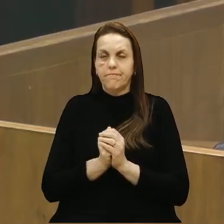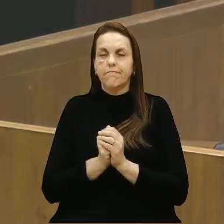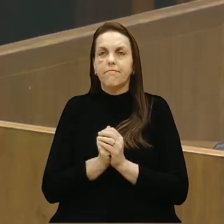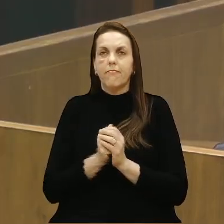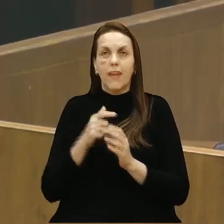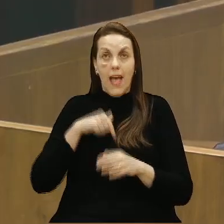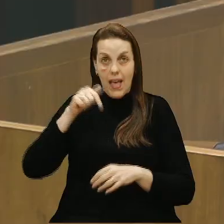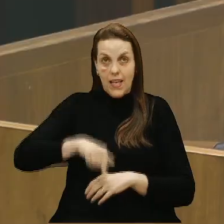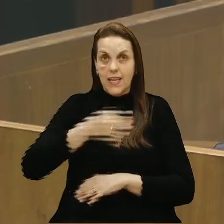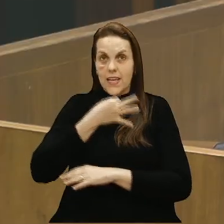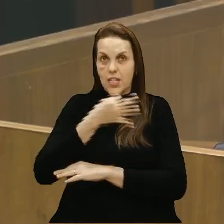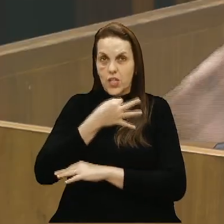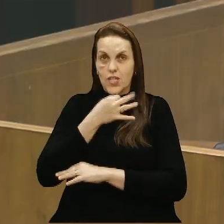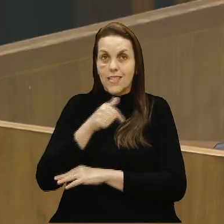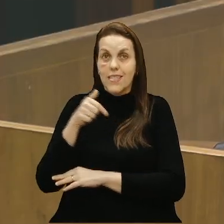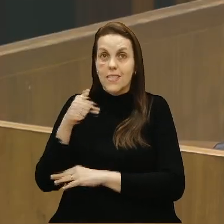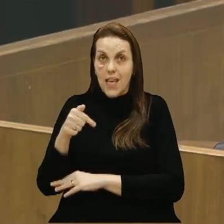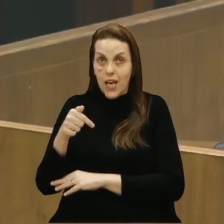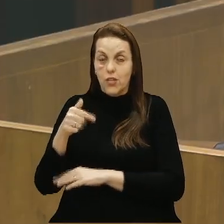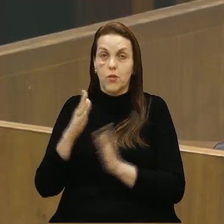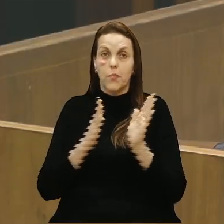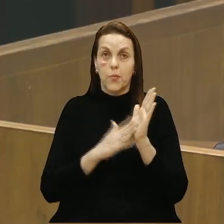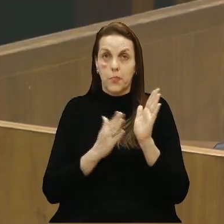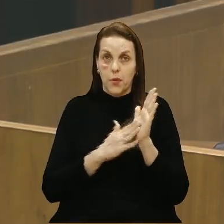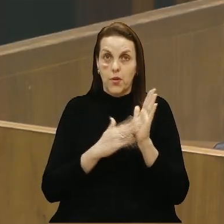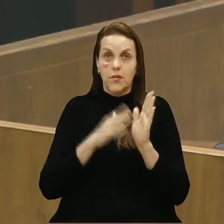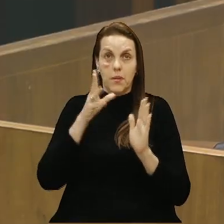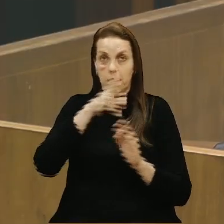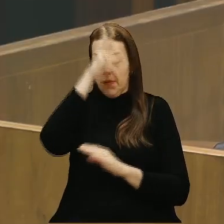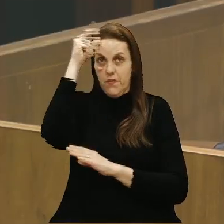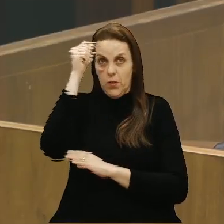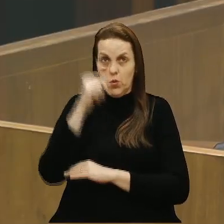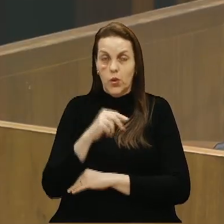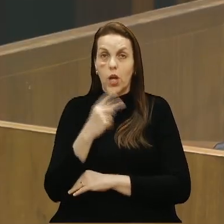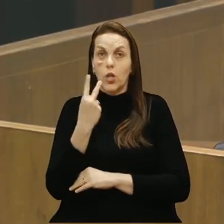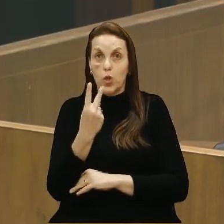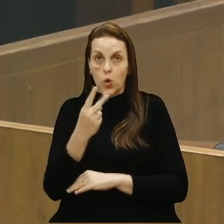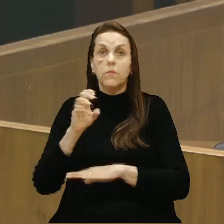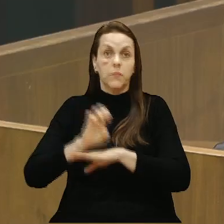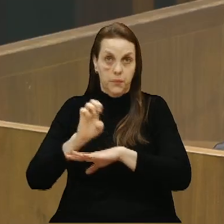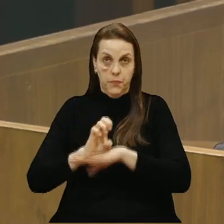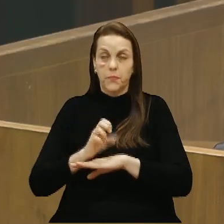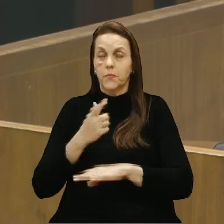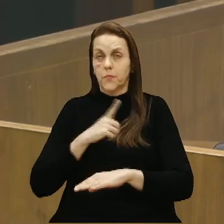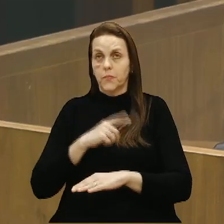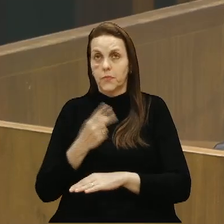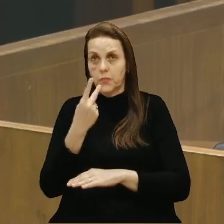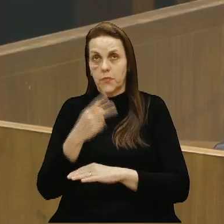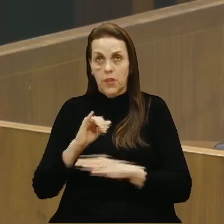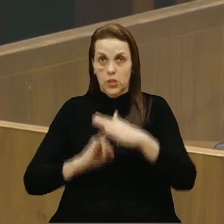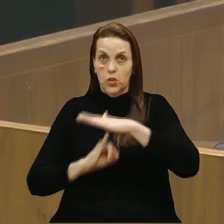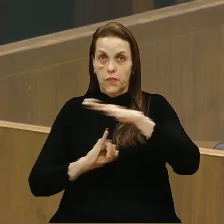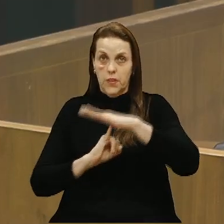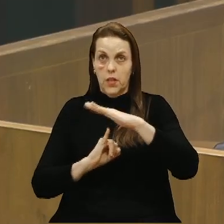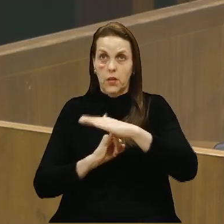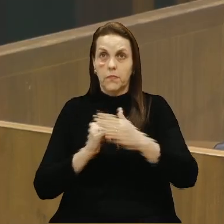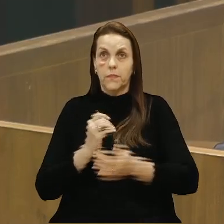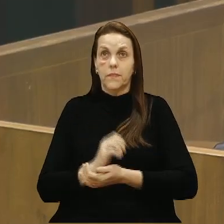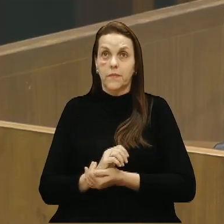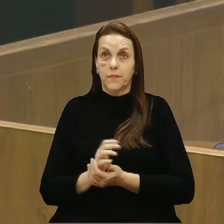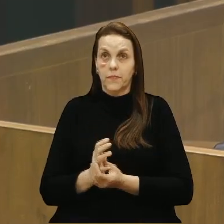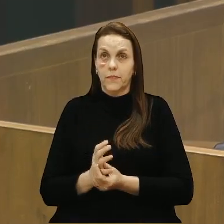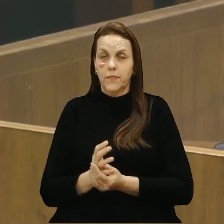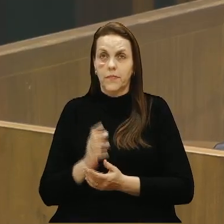contemplados em Caxias, 7 foram propostos pela Prefeitura, 2 pelo Estado, 1 pelo Instituto Federal, 1 dos